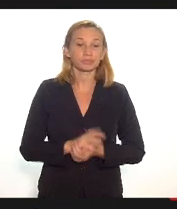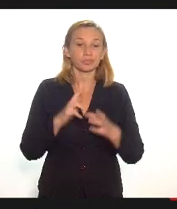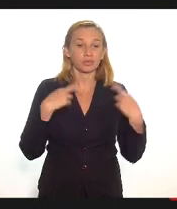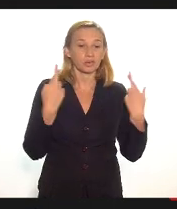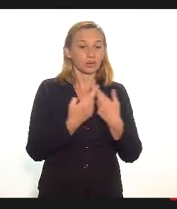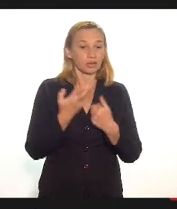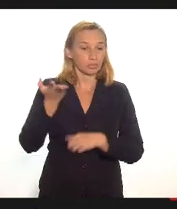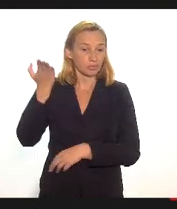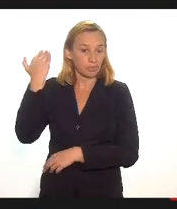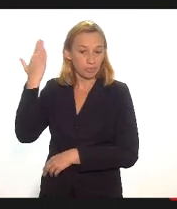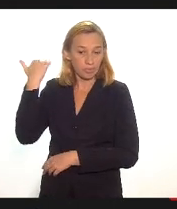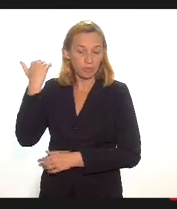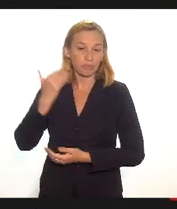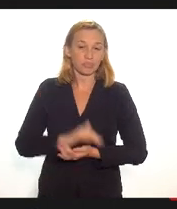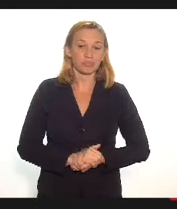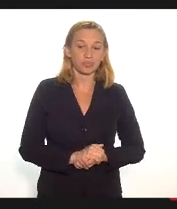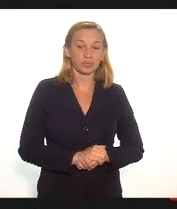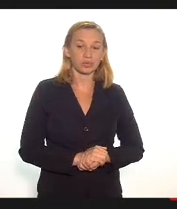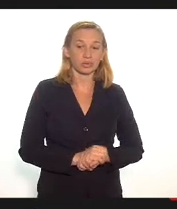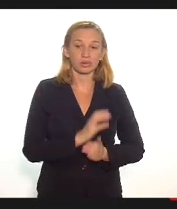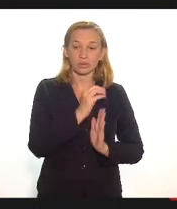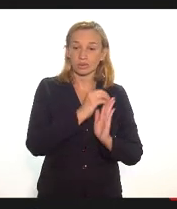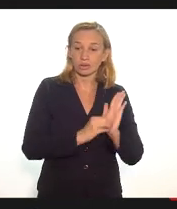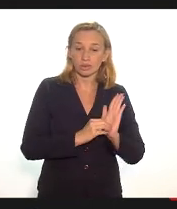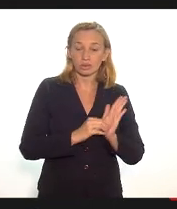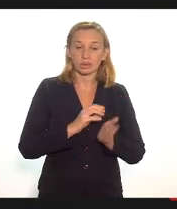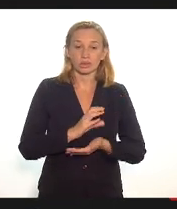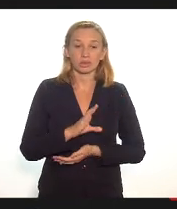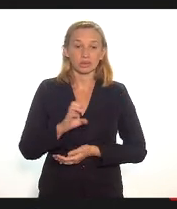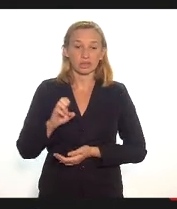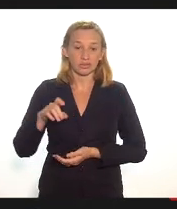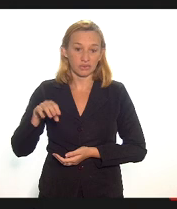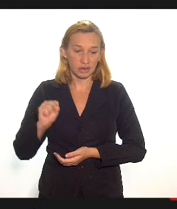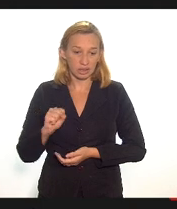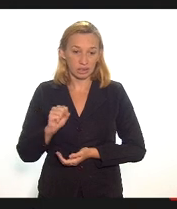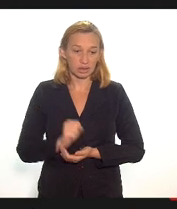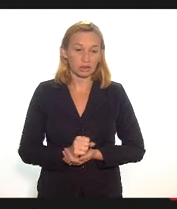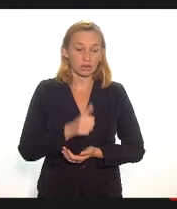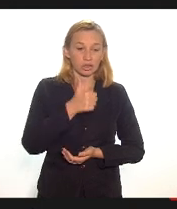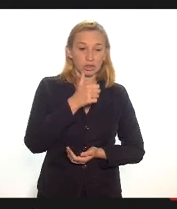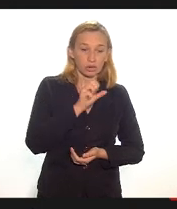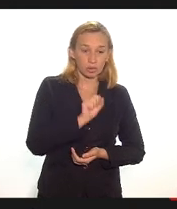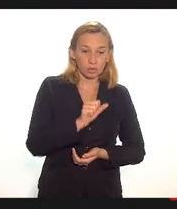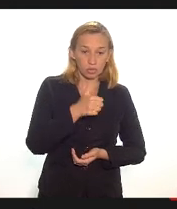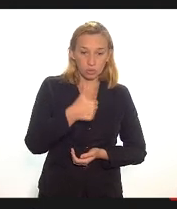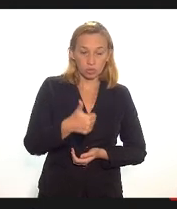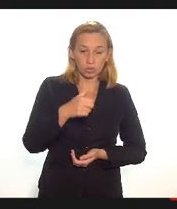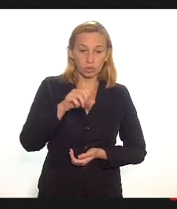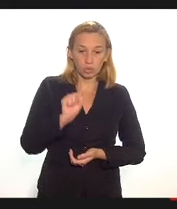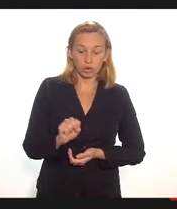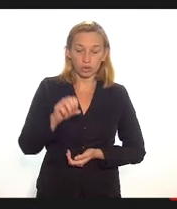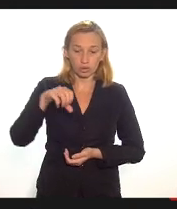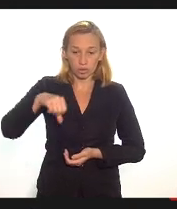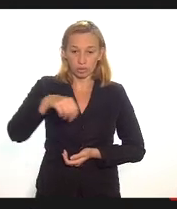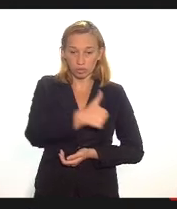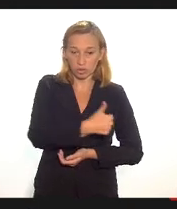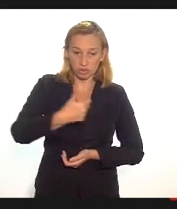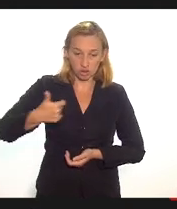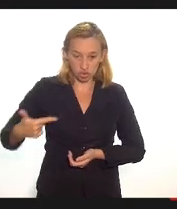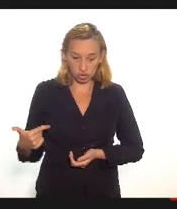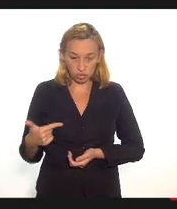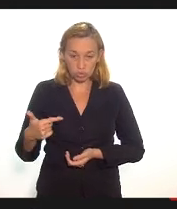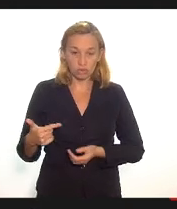passada. É o ofício CEFAI-CHEGAB 189 de 2021, onde o Estado do